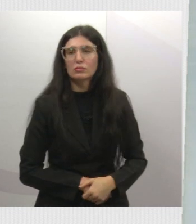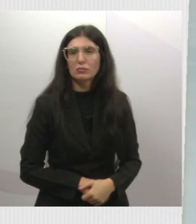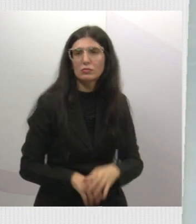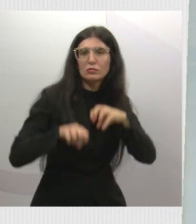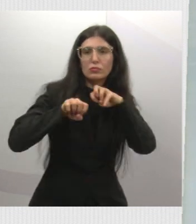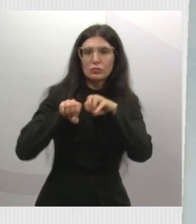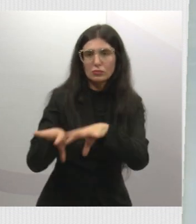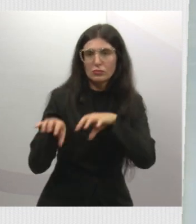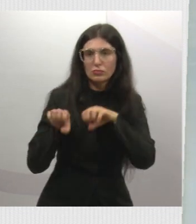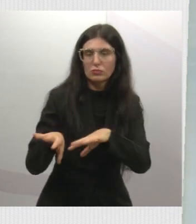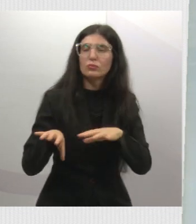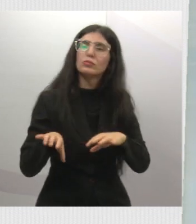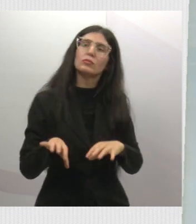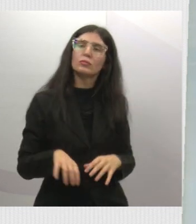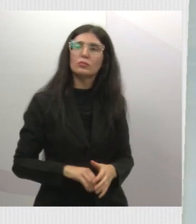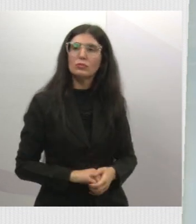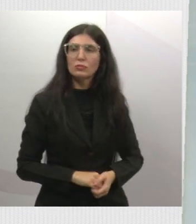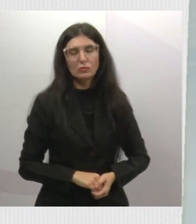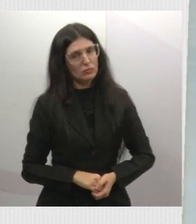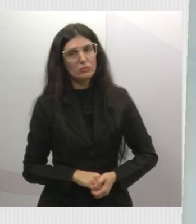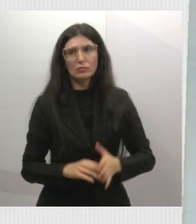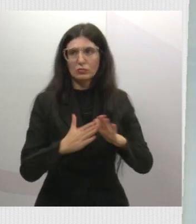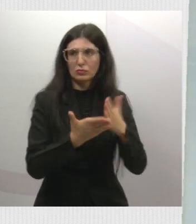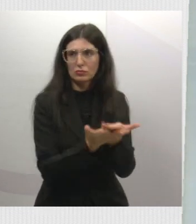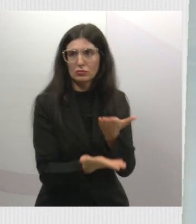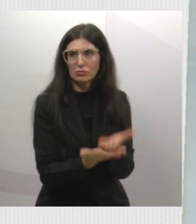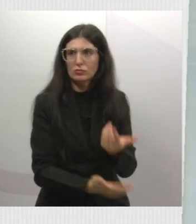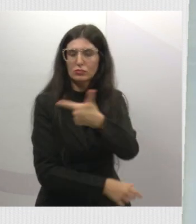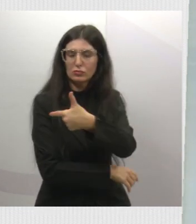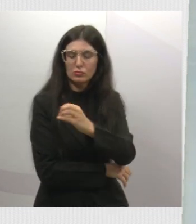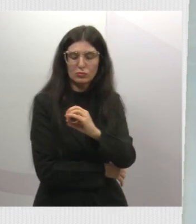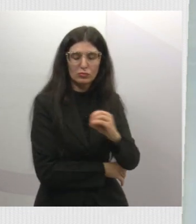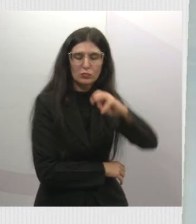Educação, meta orçada,